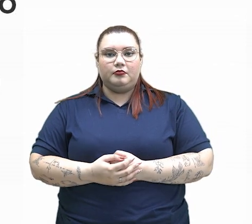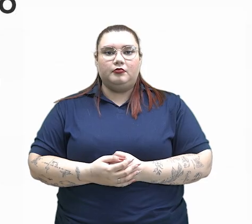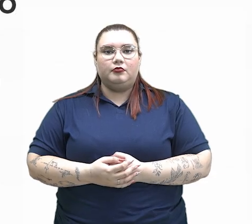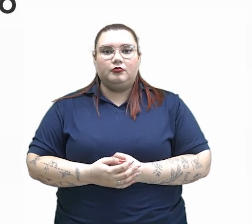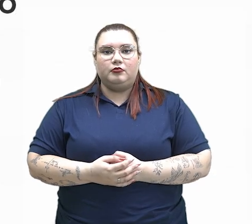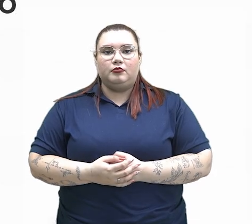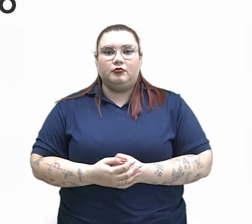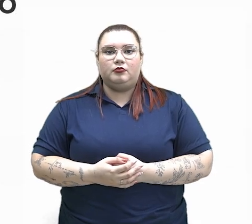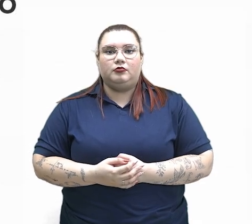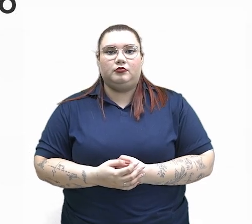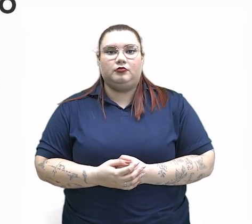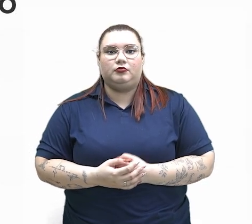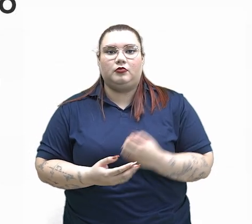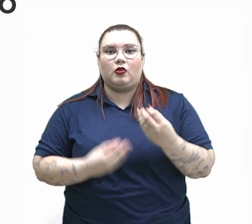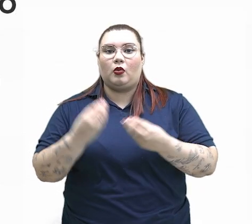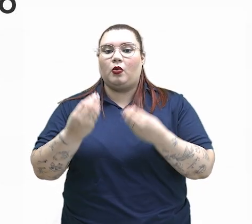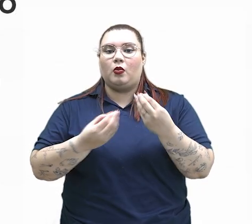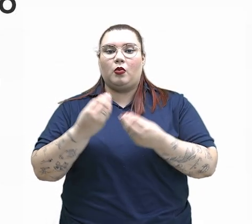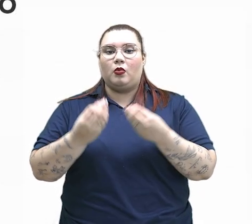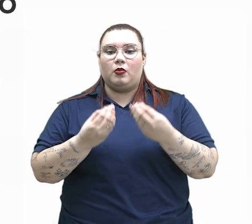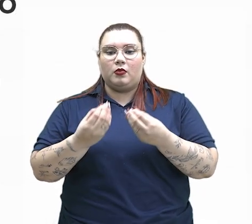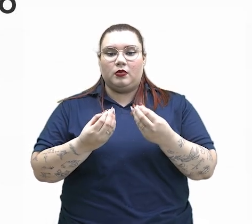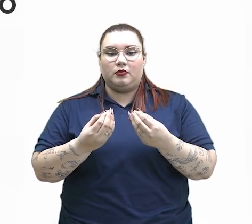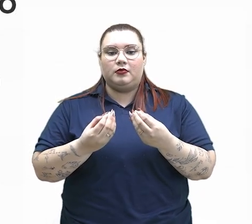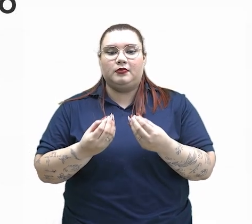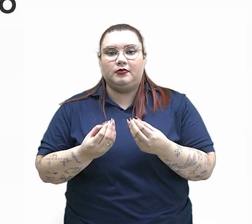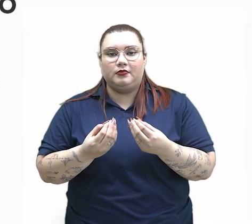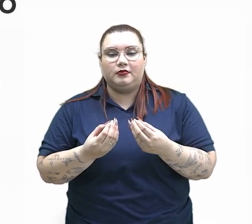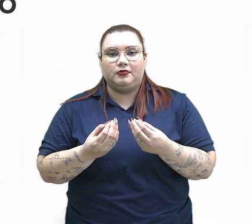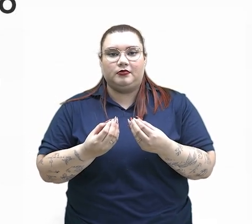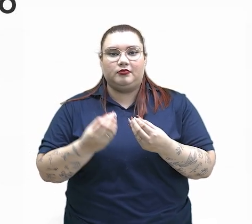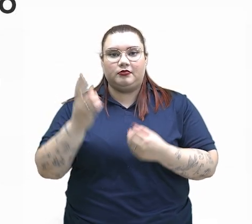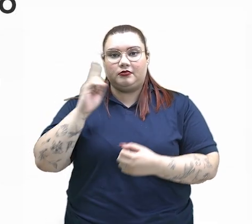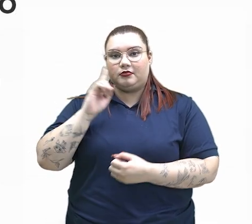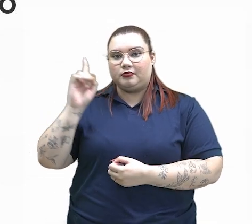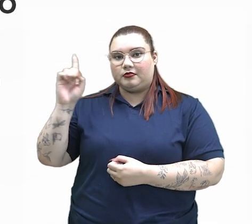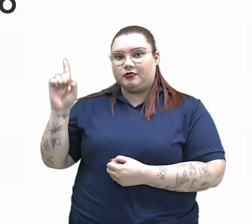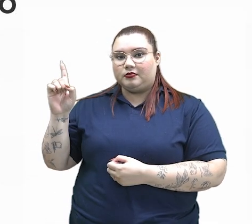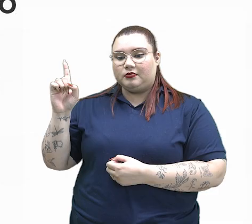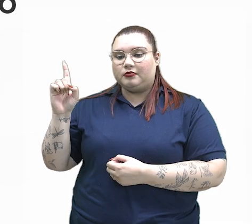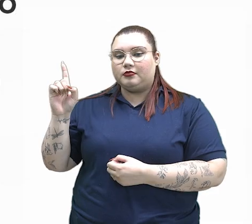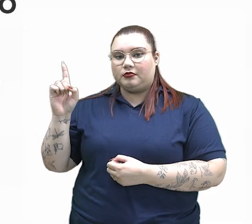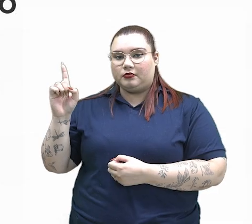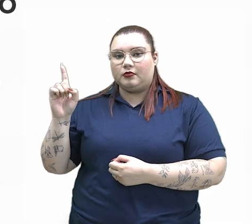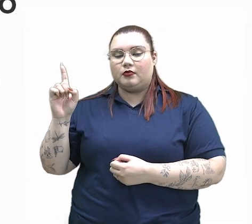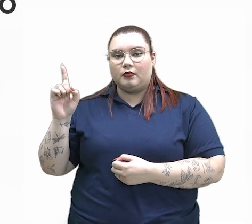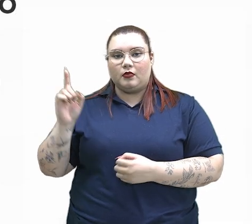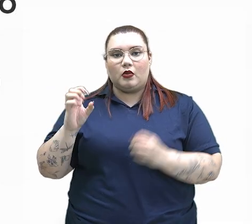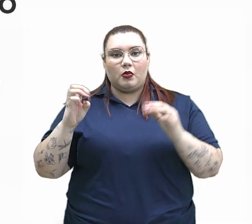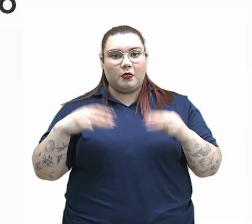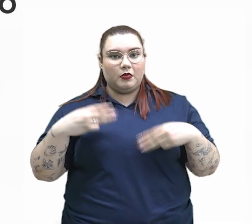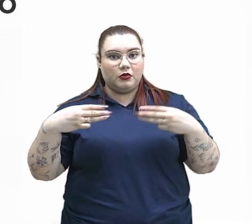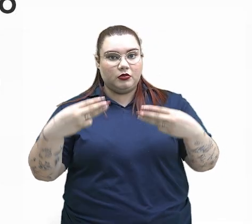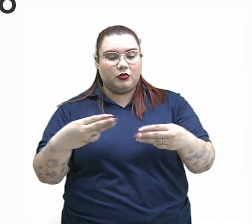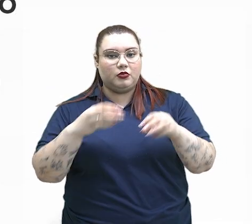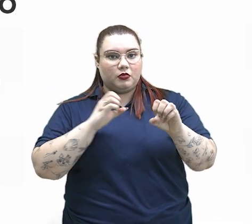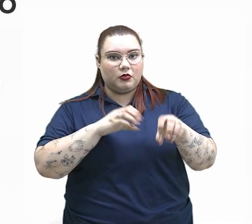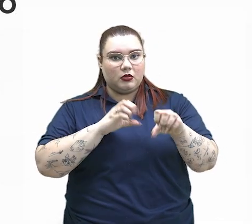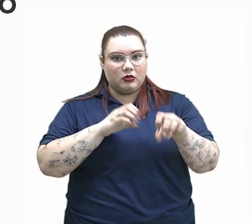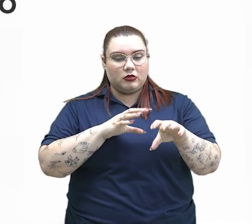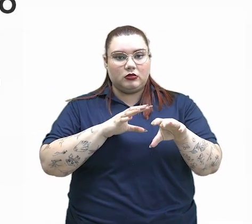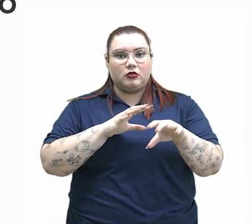né? Então, como que vai ser feito isso? Vou criar uma lei, né? Na verdade, o Ministério da Educação ali precisa, né,